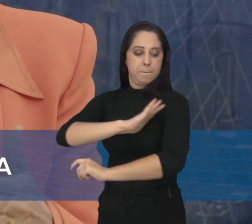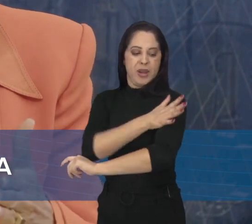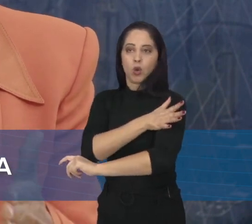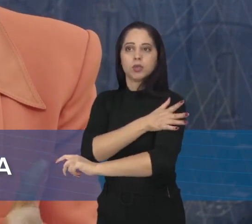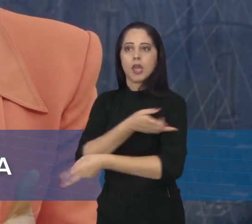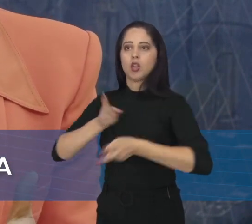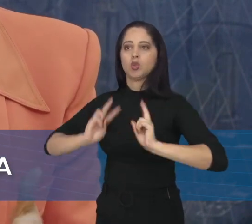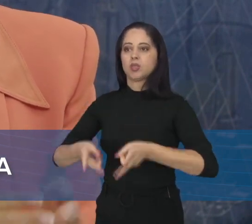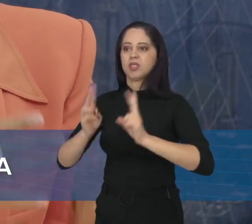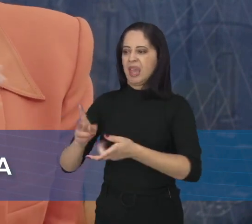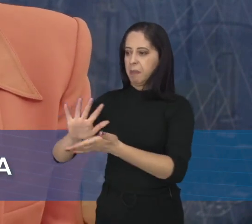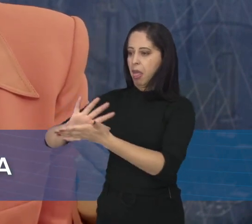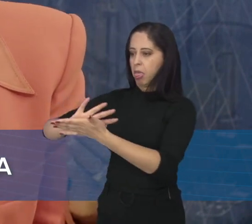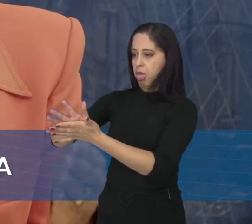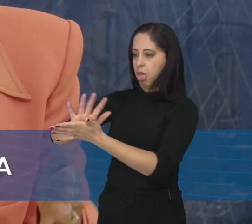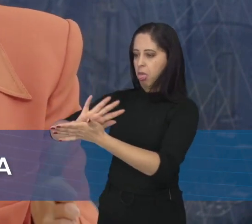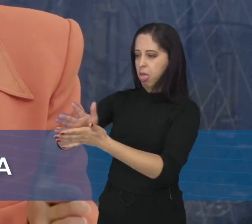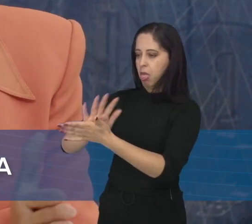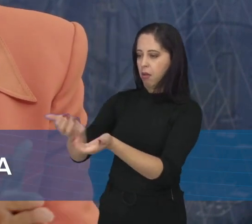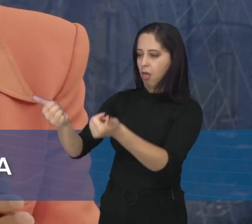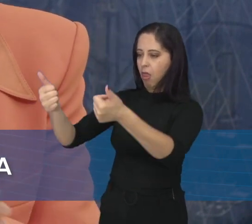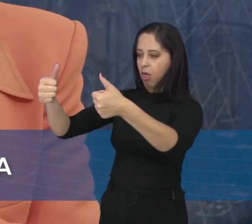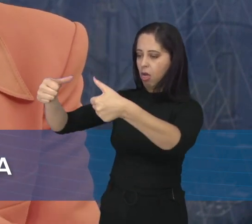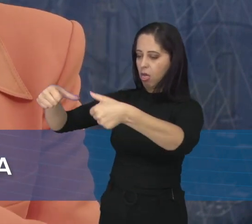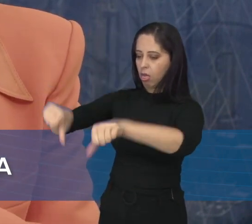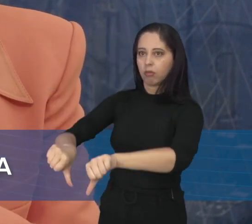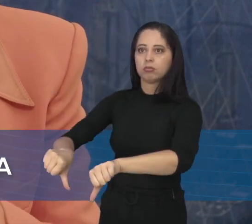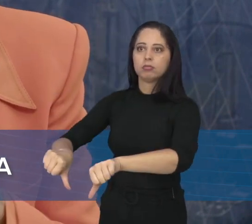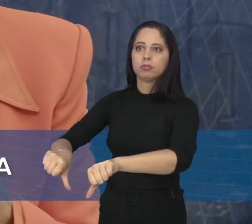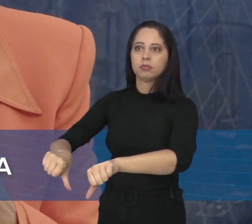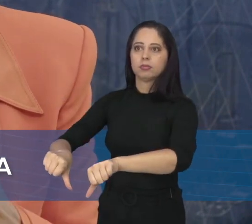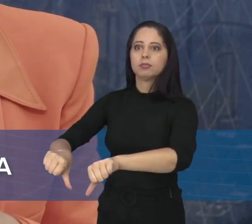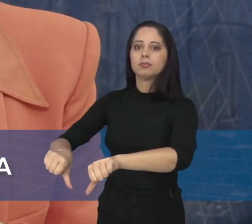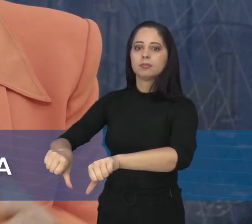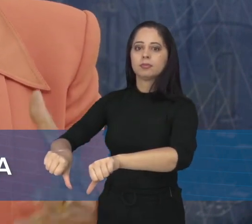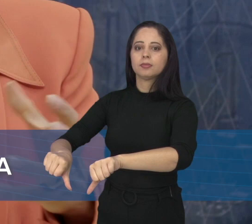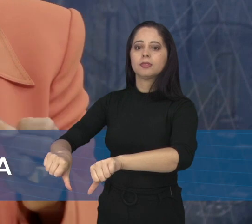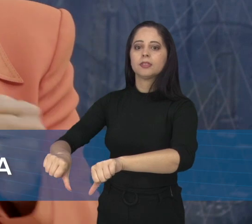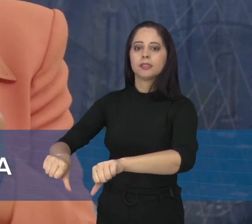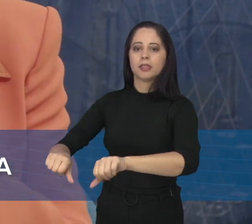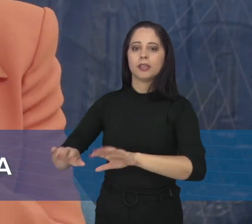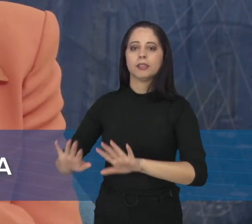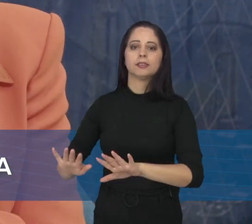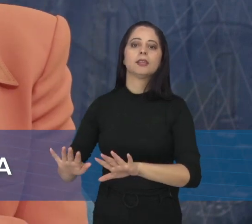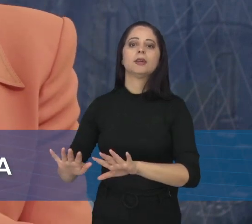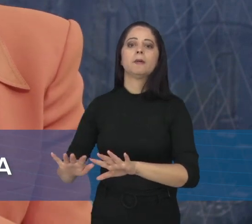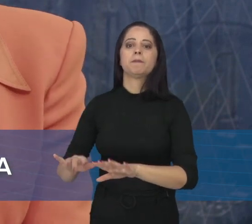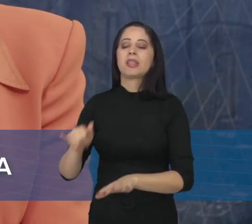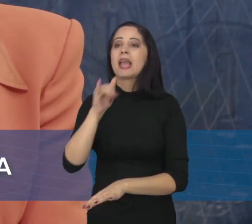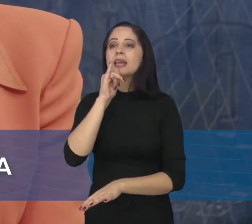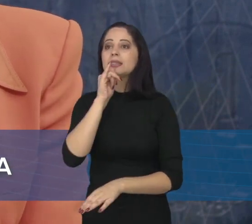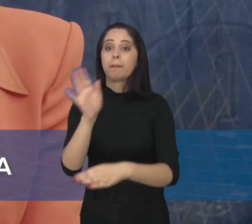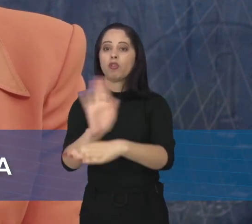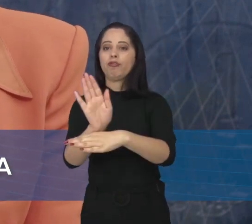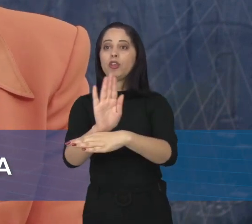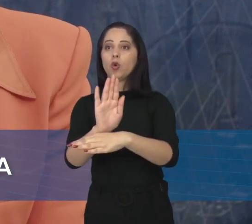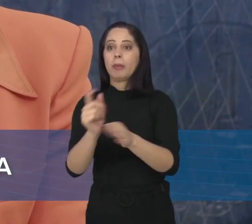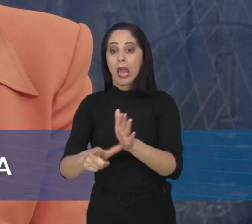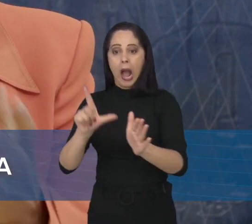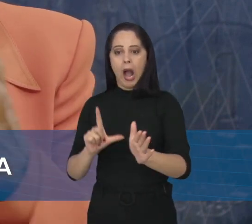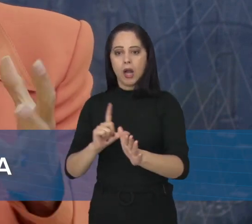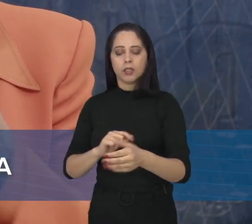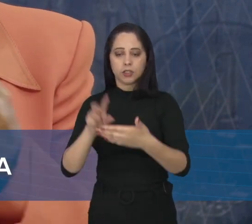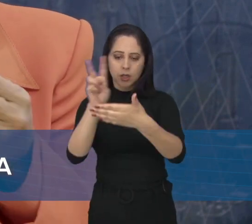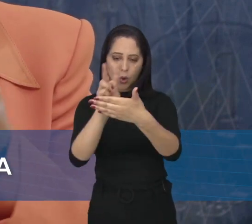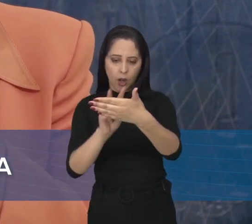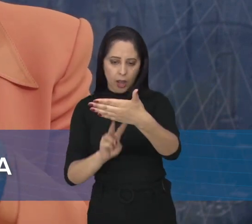para o desnivelamento, para a destruição. Eu acho que a crítica não. Quando eu vou escolher um filme para assistir, eu gosto de ler a crítica antes, para